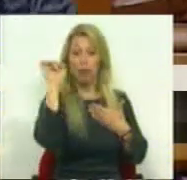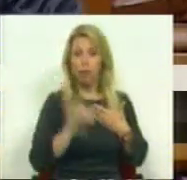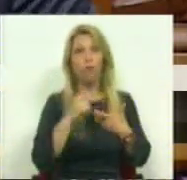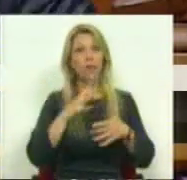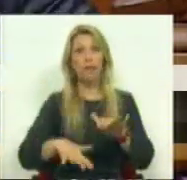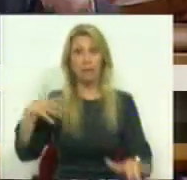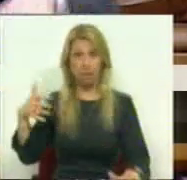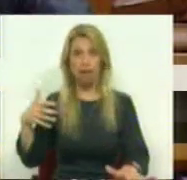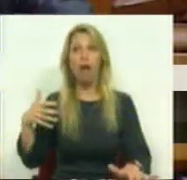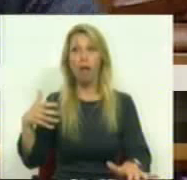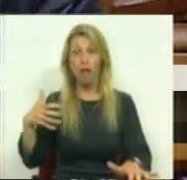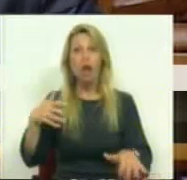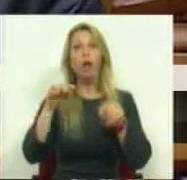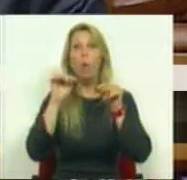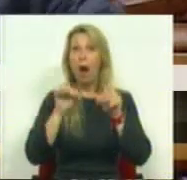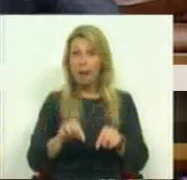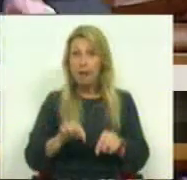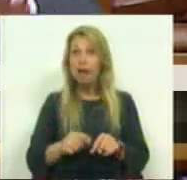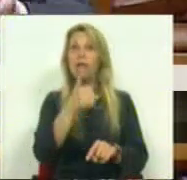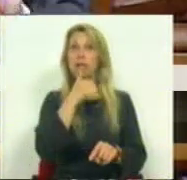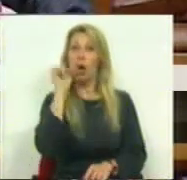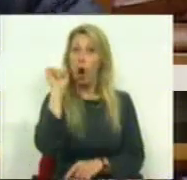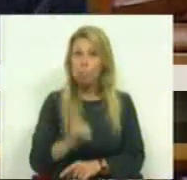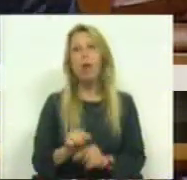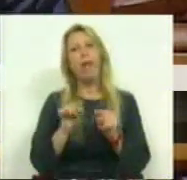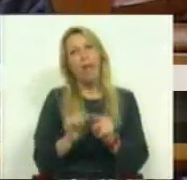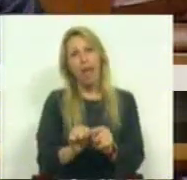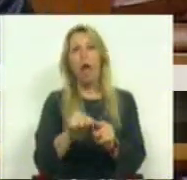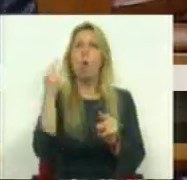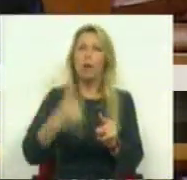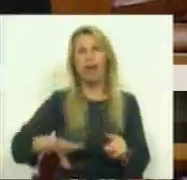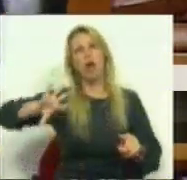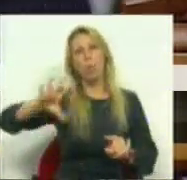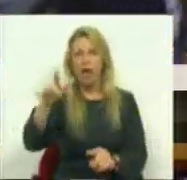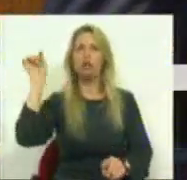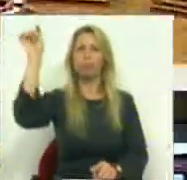deixar, que também aquilo que aqui decidiram será aquilo que vão ter pelo país afora.